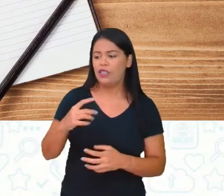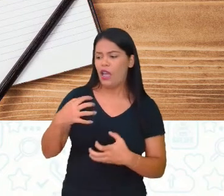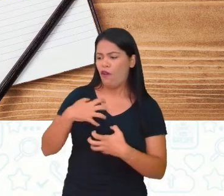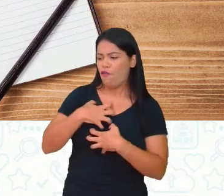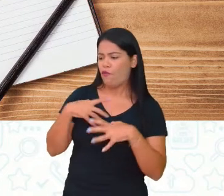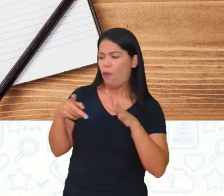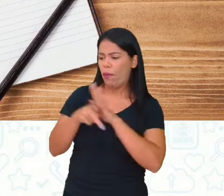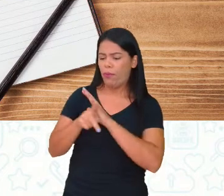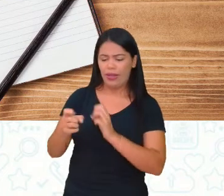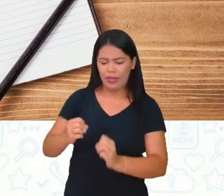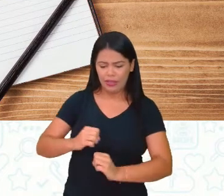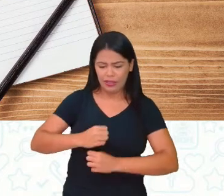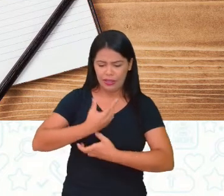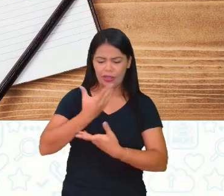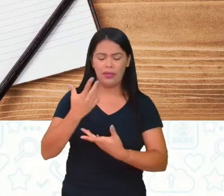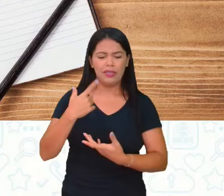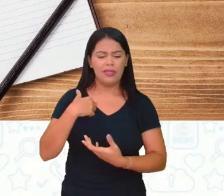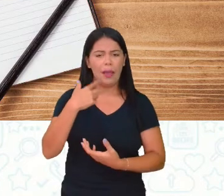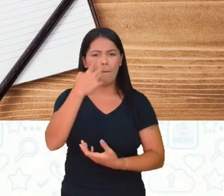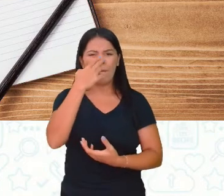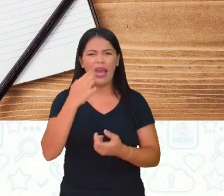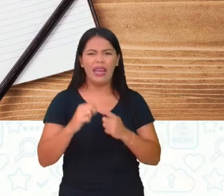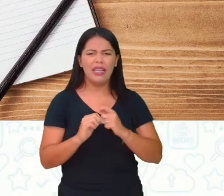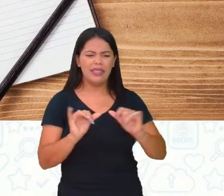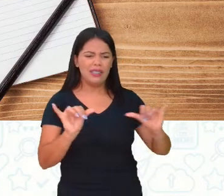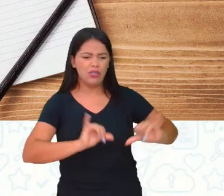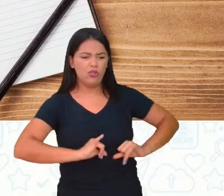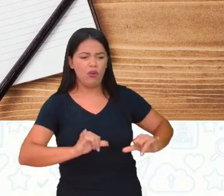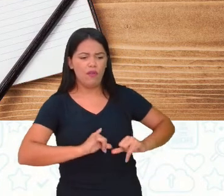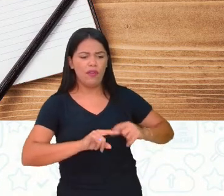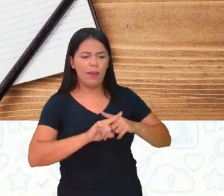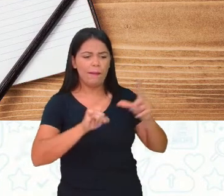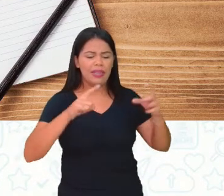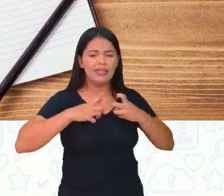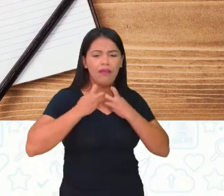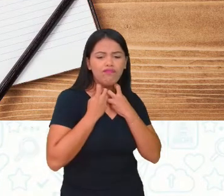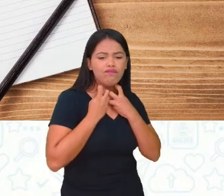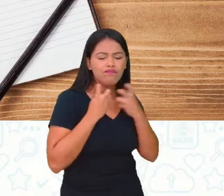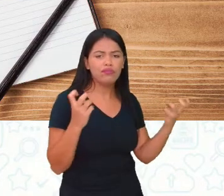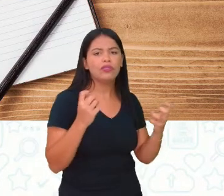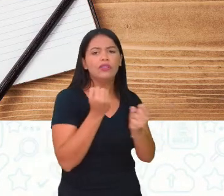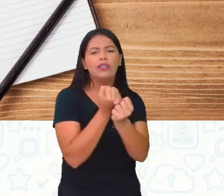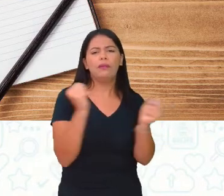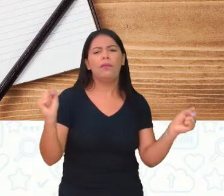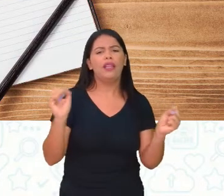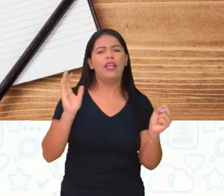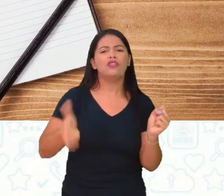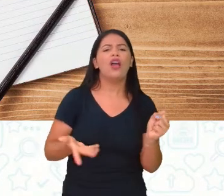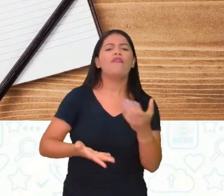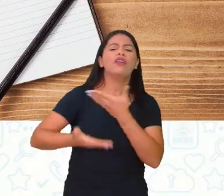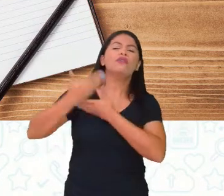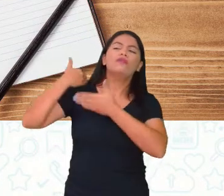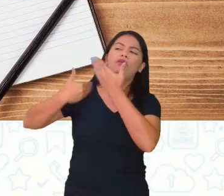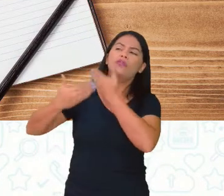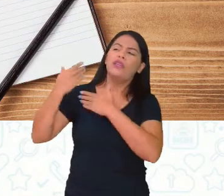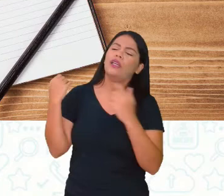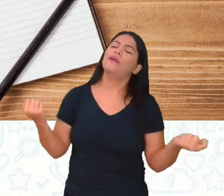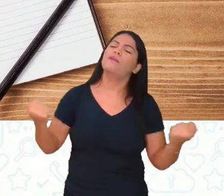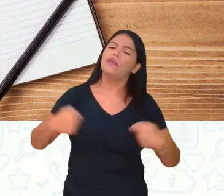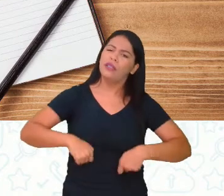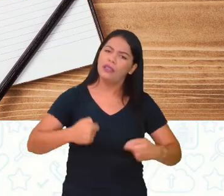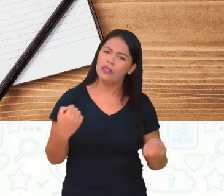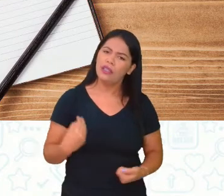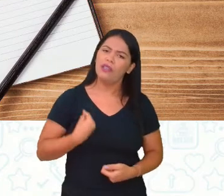é a forma de gritar, não é? É um grito de liberdade que vem lá de trás e que precisa ser